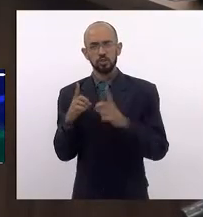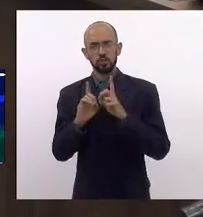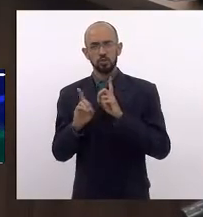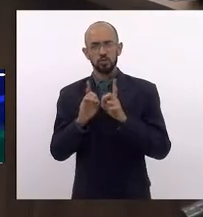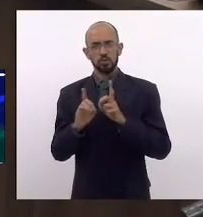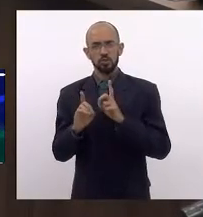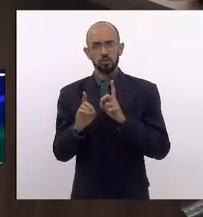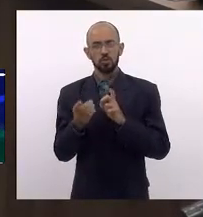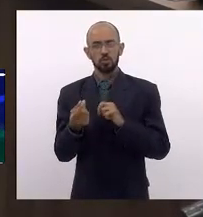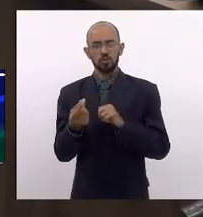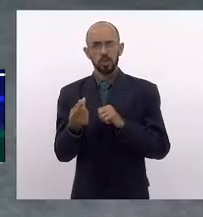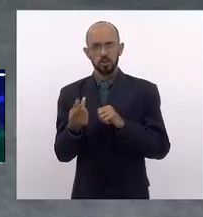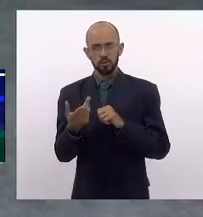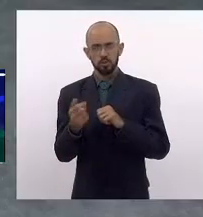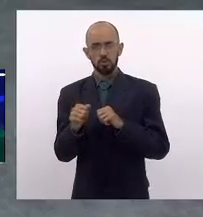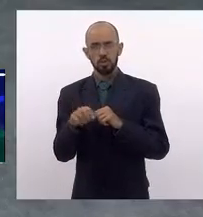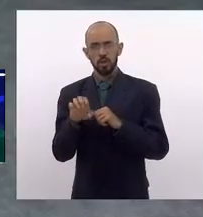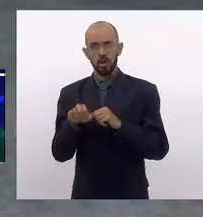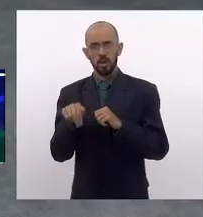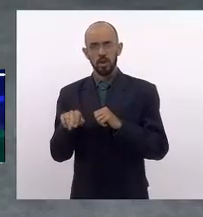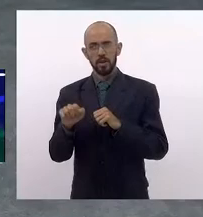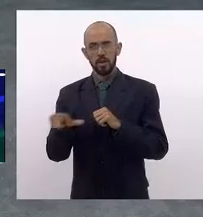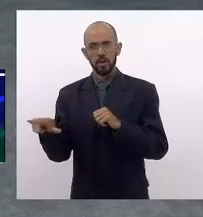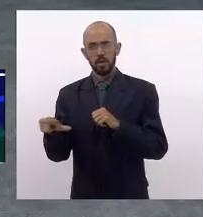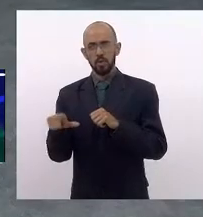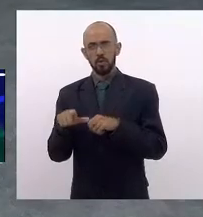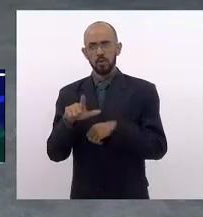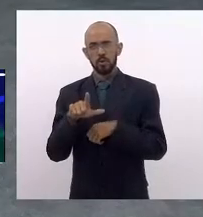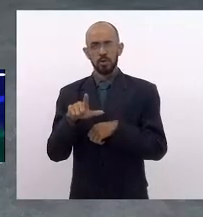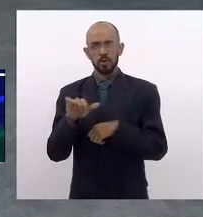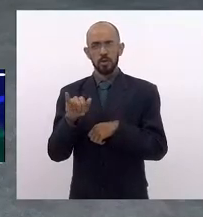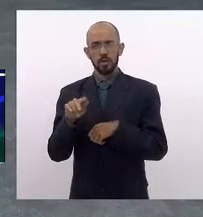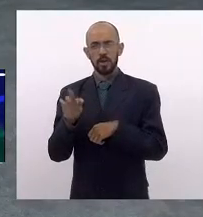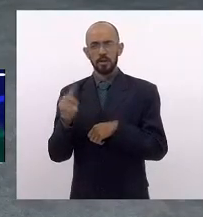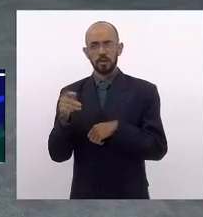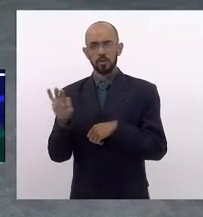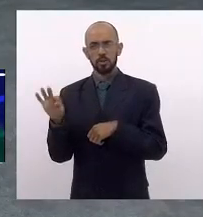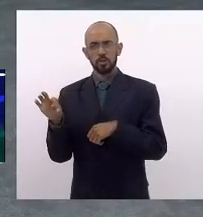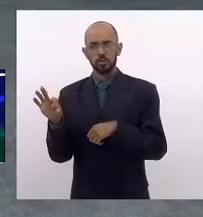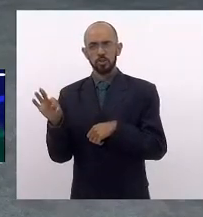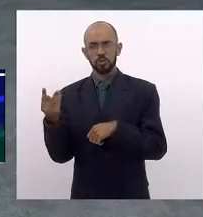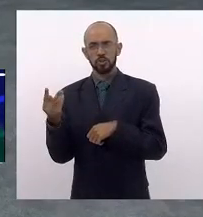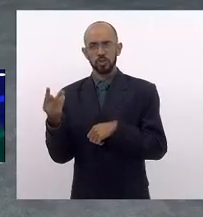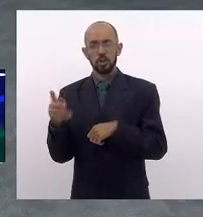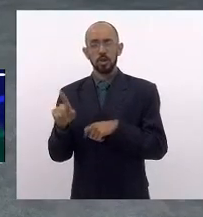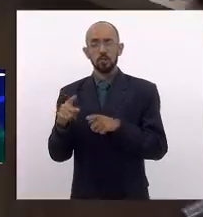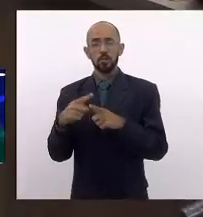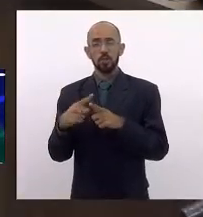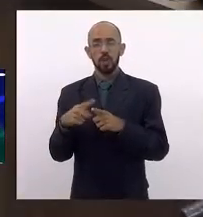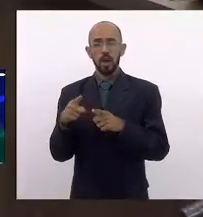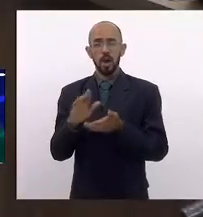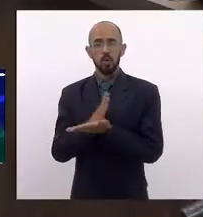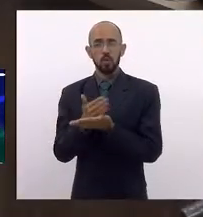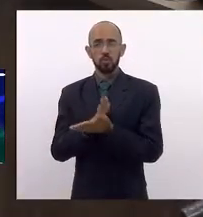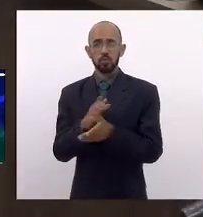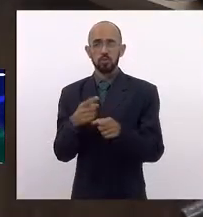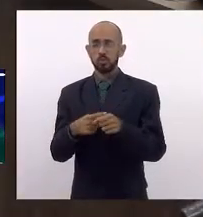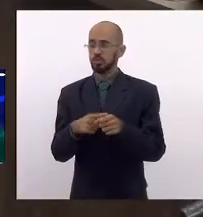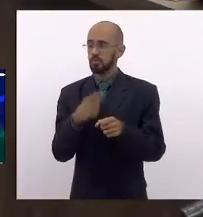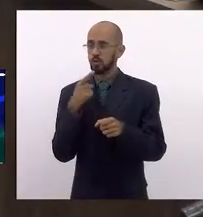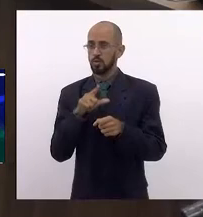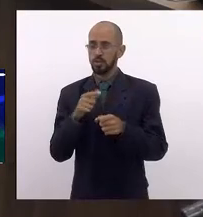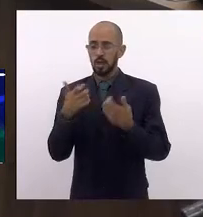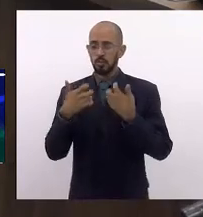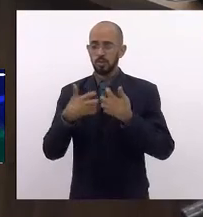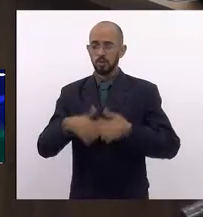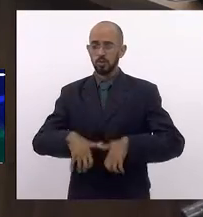com as concessionárias em light com demandas como por exemplo município de Casimiro de Abreu que não consegue instalar uma indústria porque não tem qualidade de